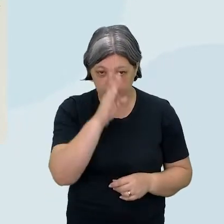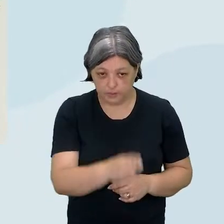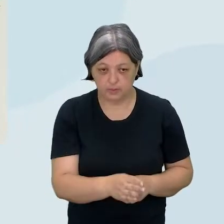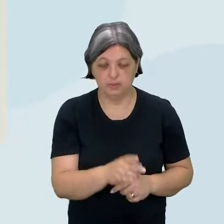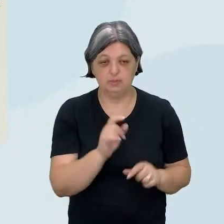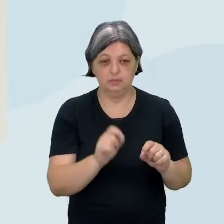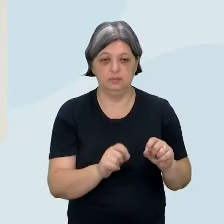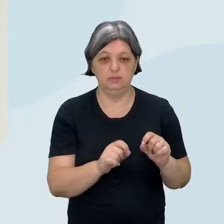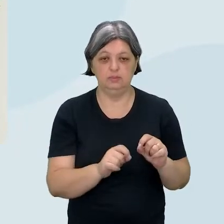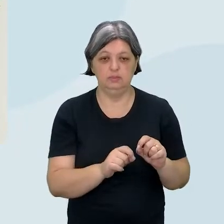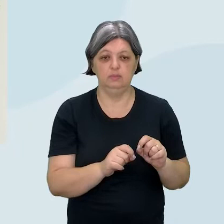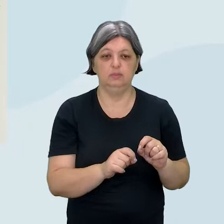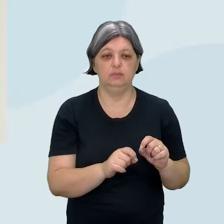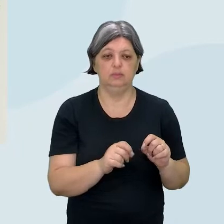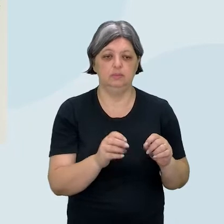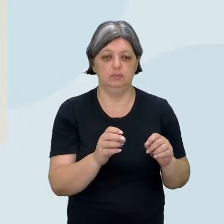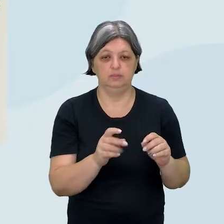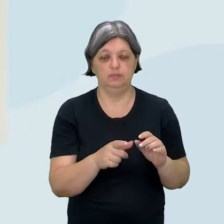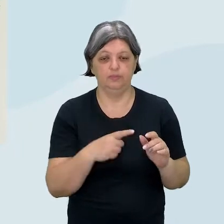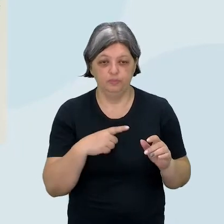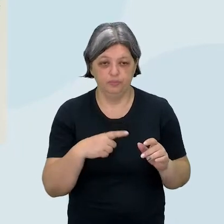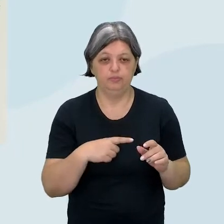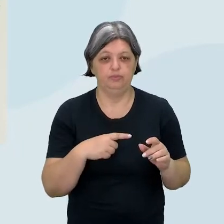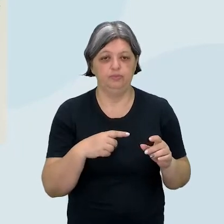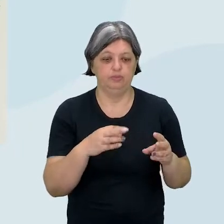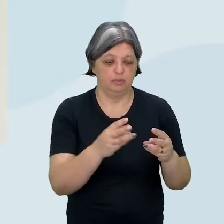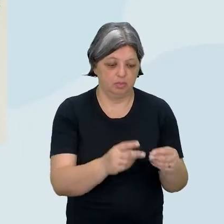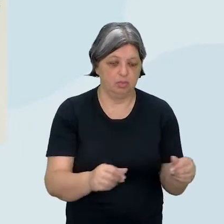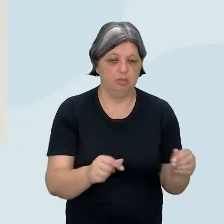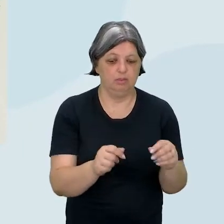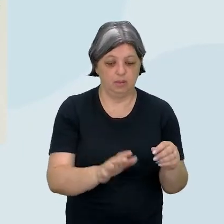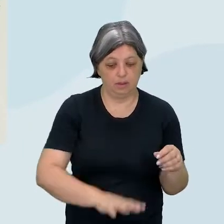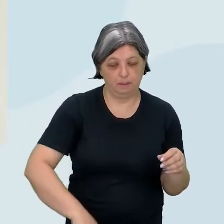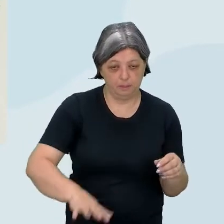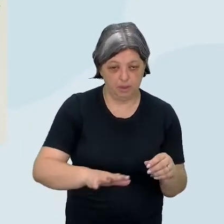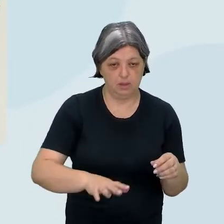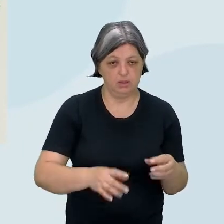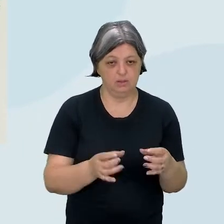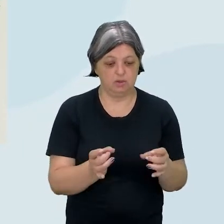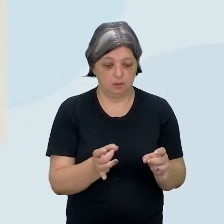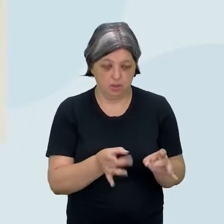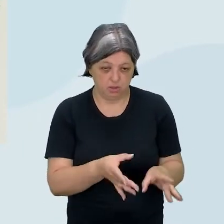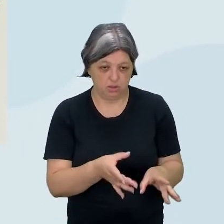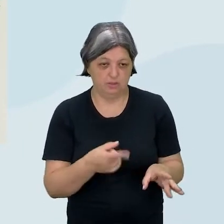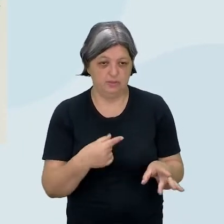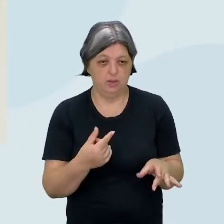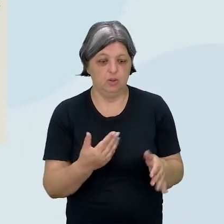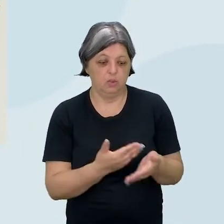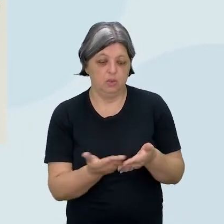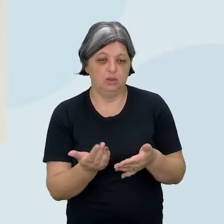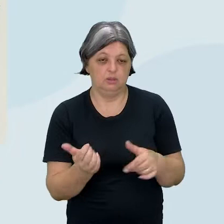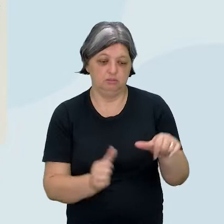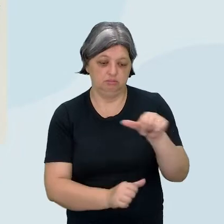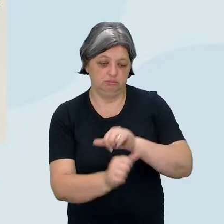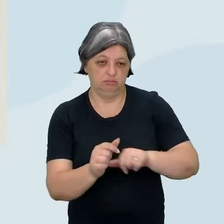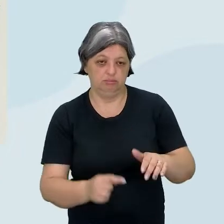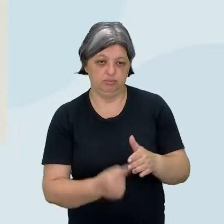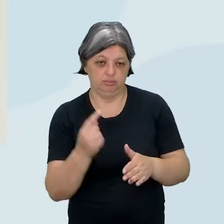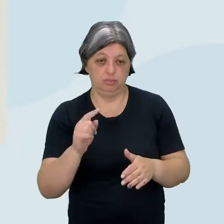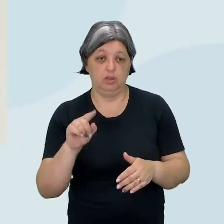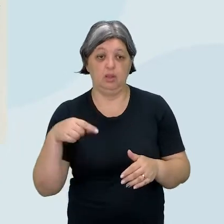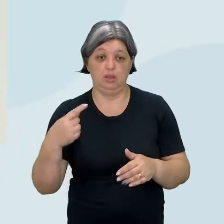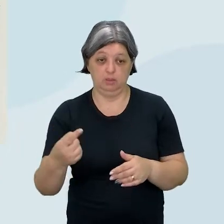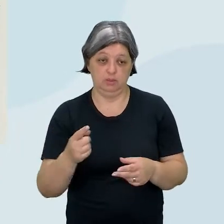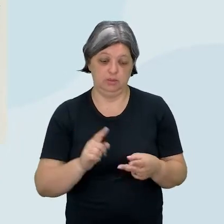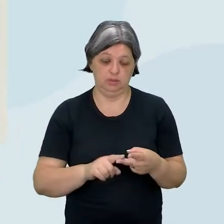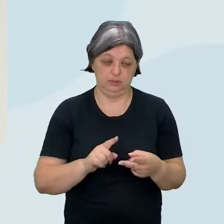primeiros indivíduos que estão presentes nesse ambiente abandonado, que começam a fazer as primeiras modificações. Logo em seguida,